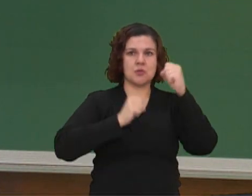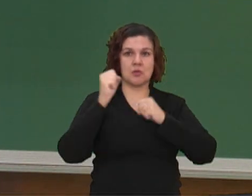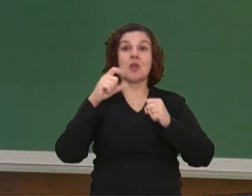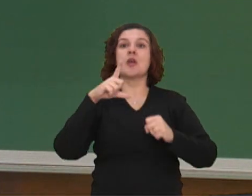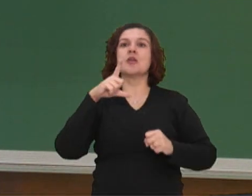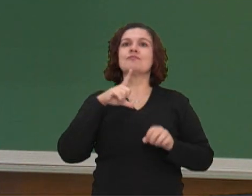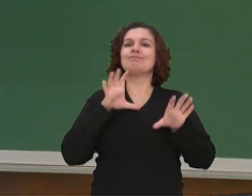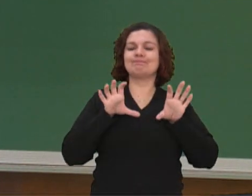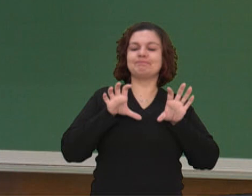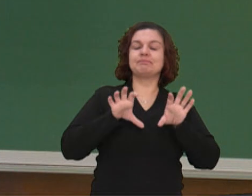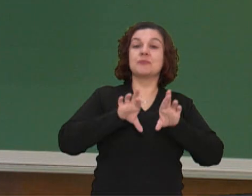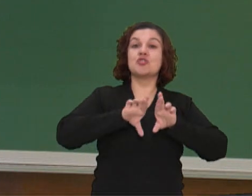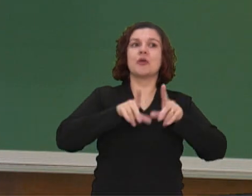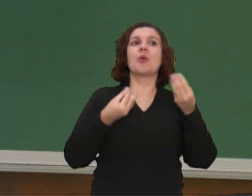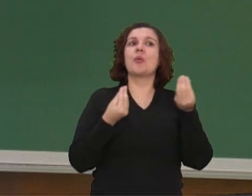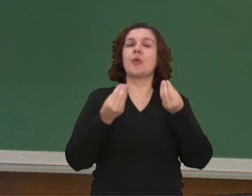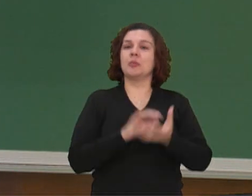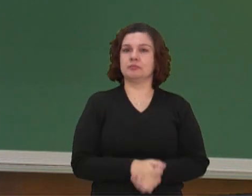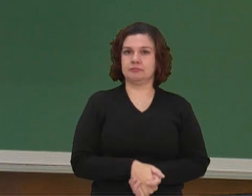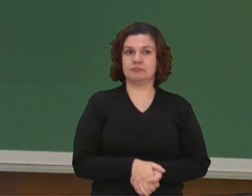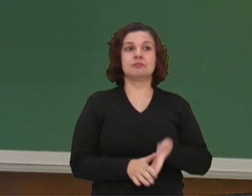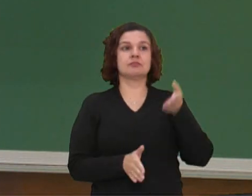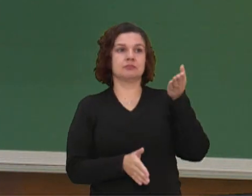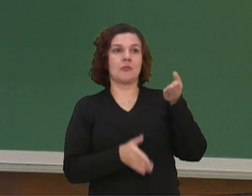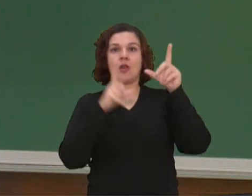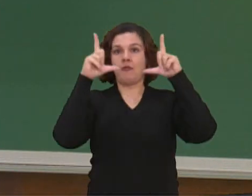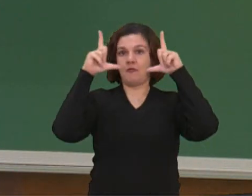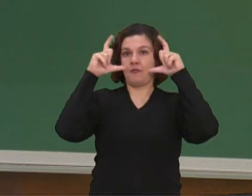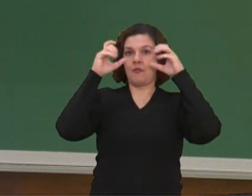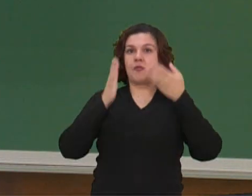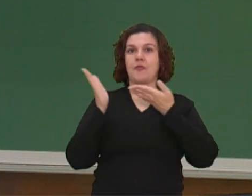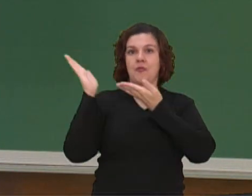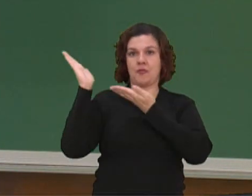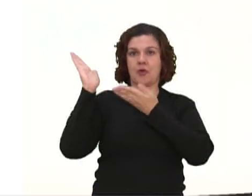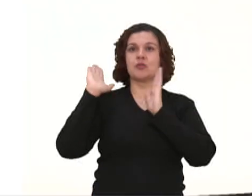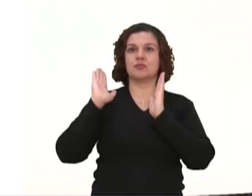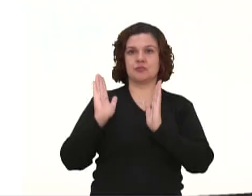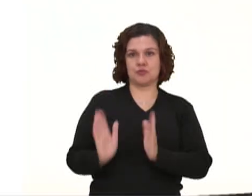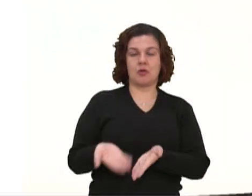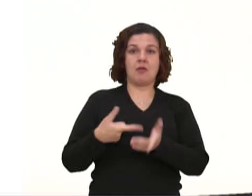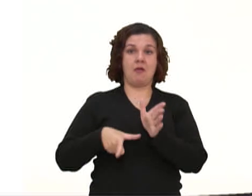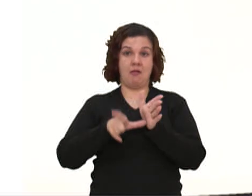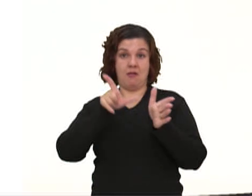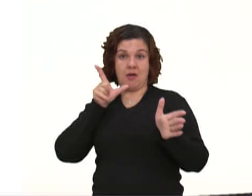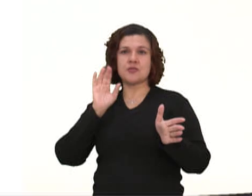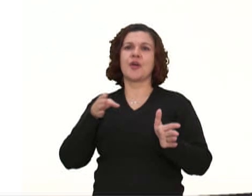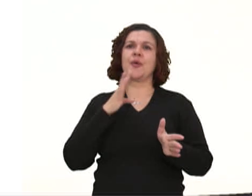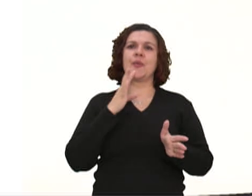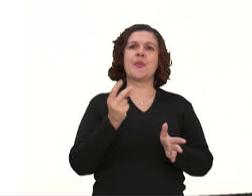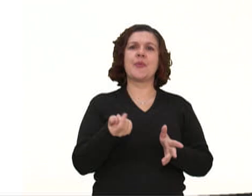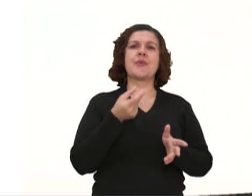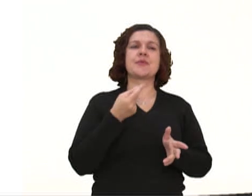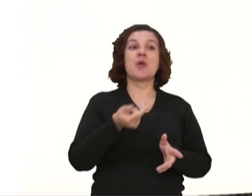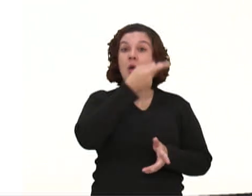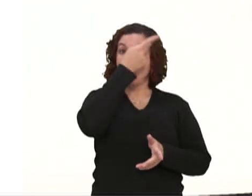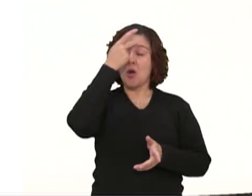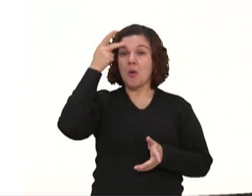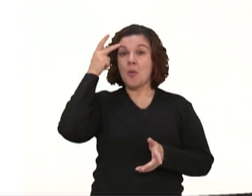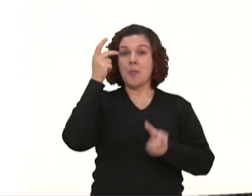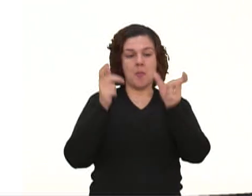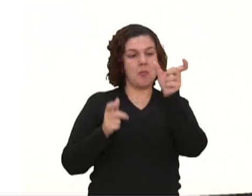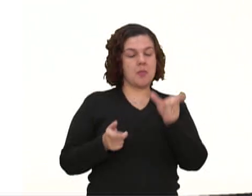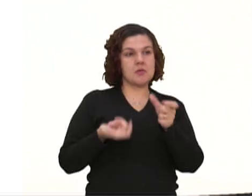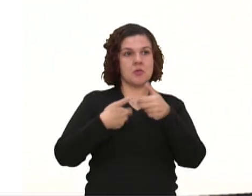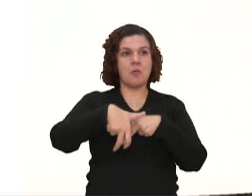de realizar o trabalho. E aí nós temos ali uma imagem que eu já tinha trazido para vocês, que é conhecida ali, de uma pessoa desenvolvendo